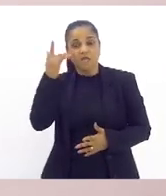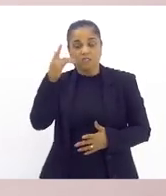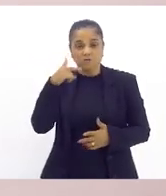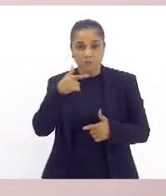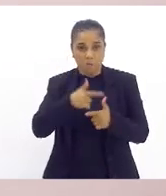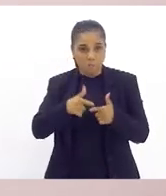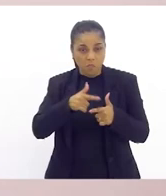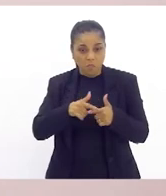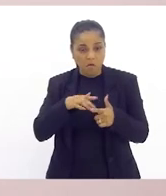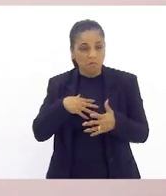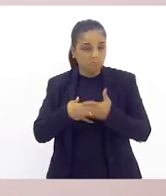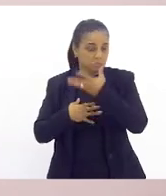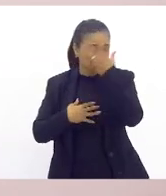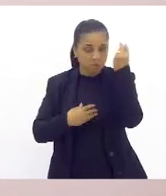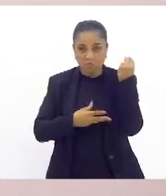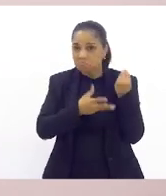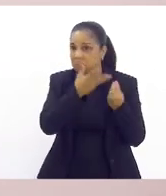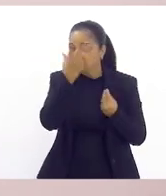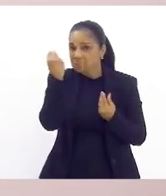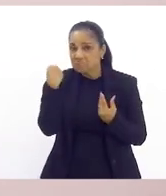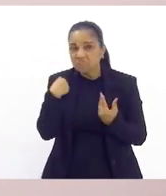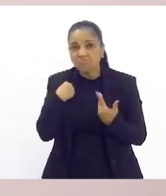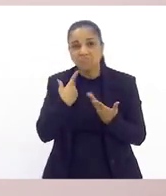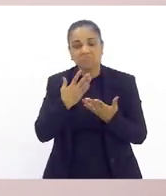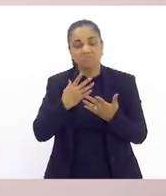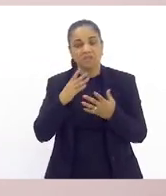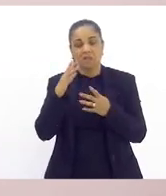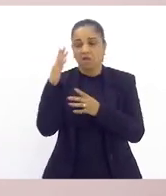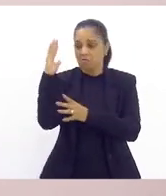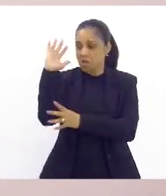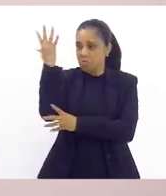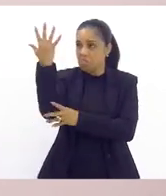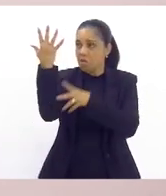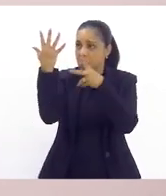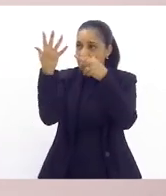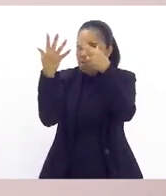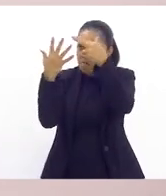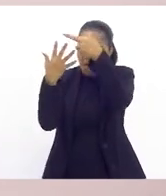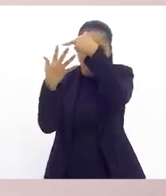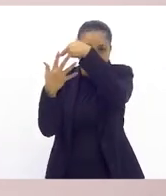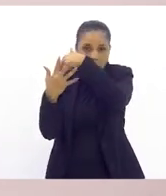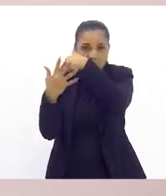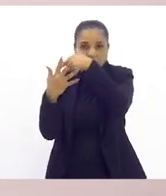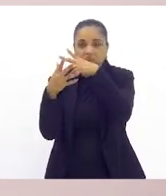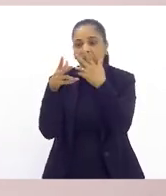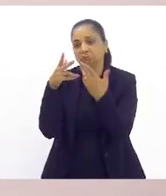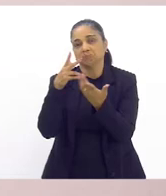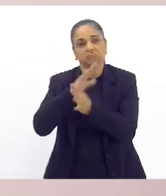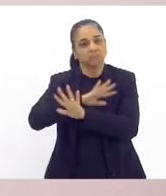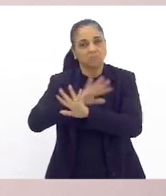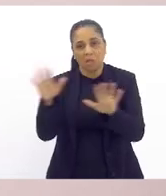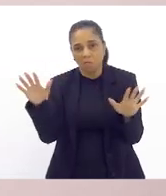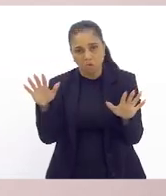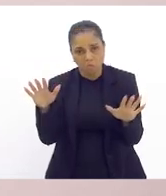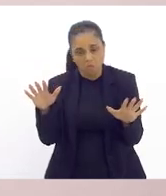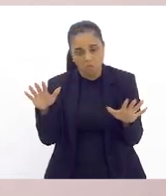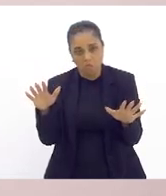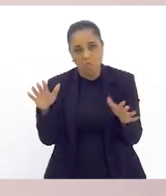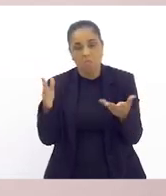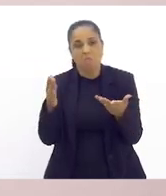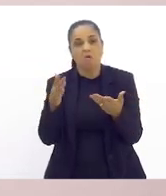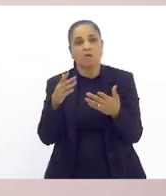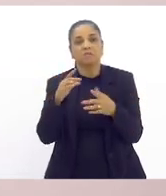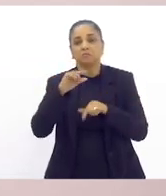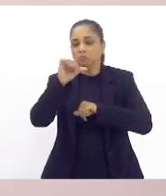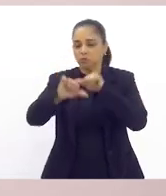já esqueceu já deixou tudo as podas que era que foram feitas não voltaram a fazer não trocaram